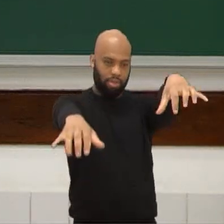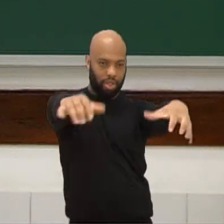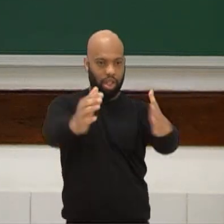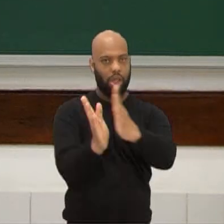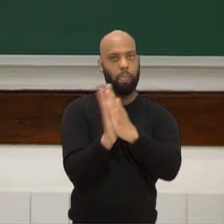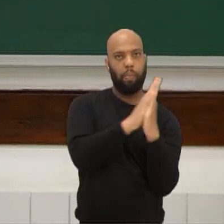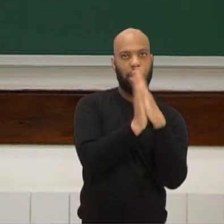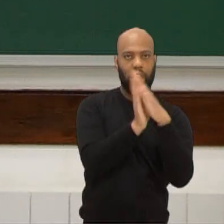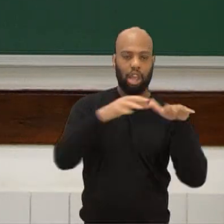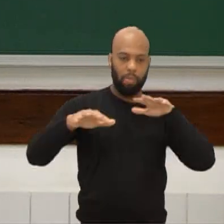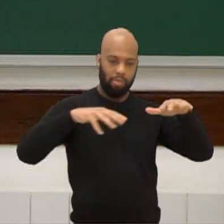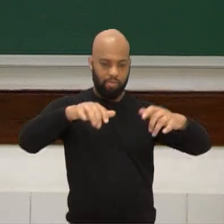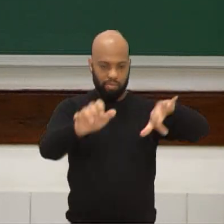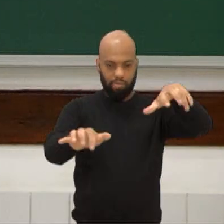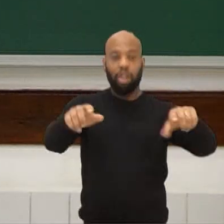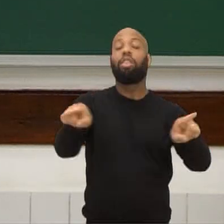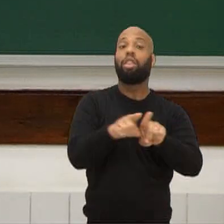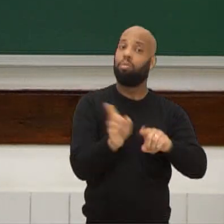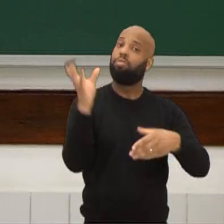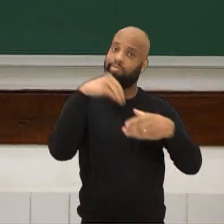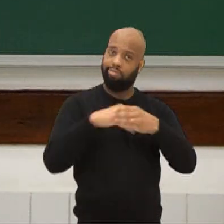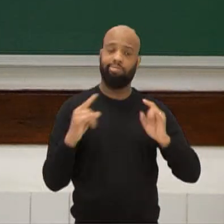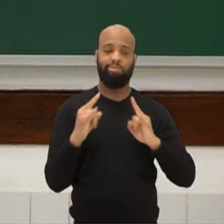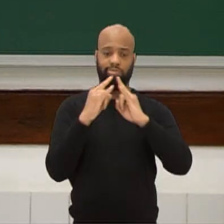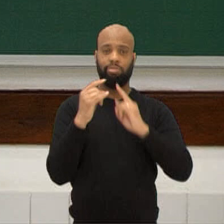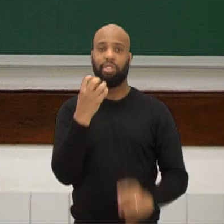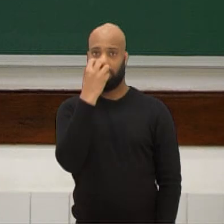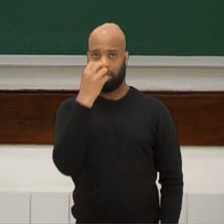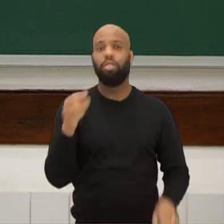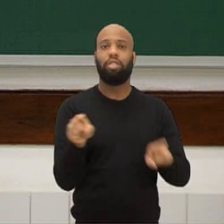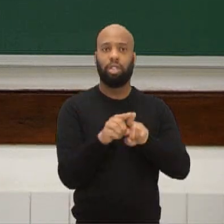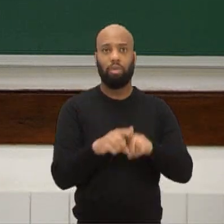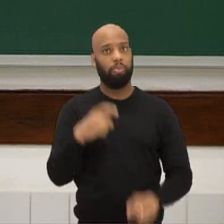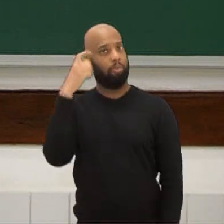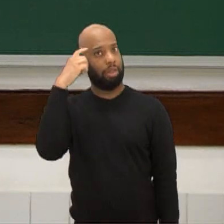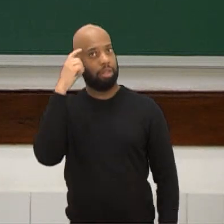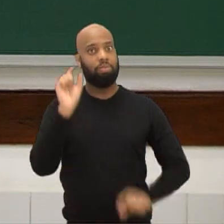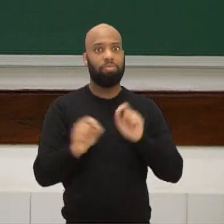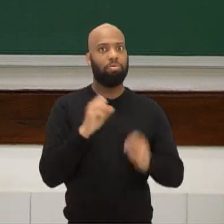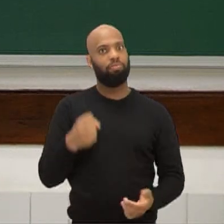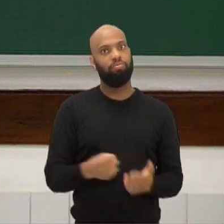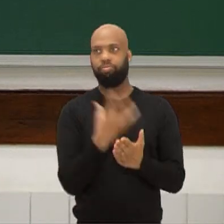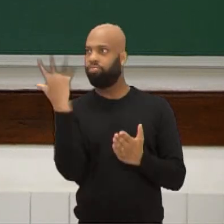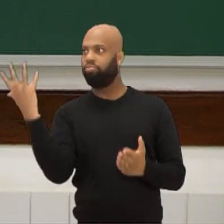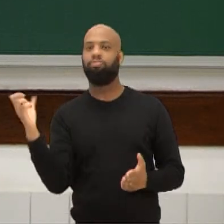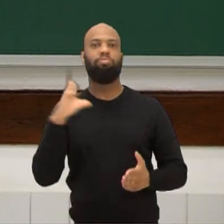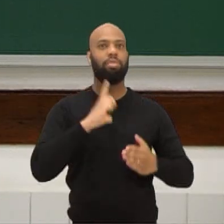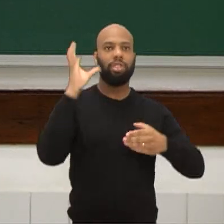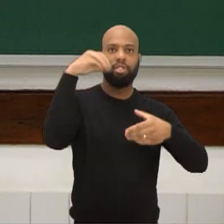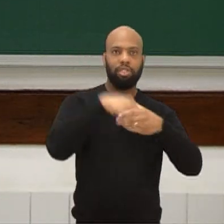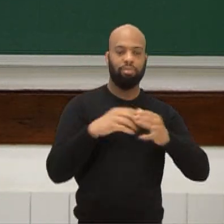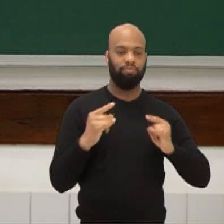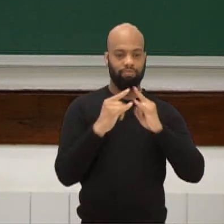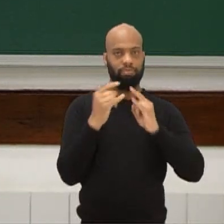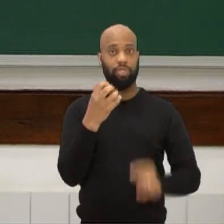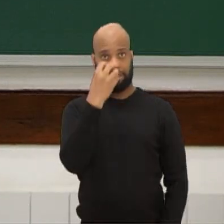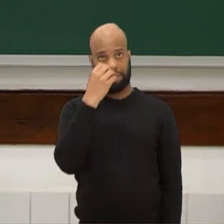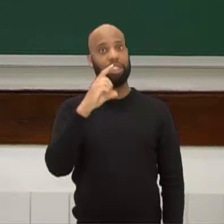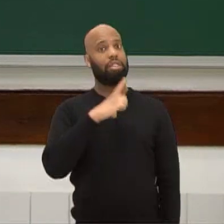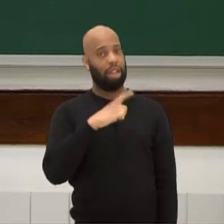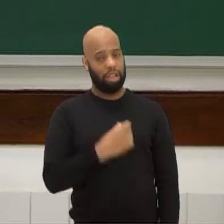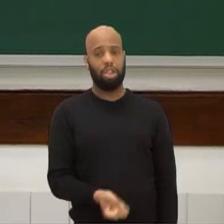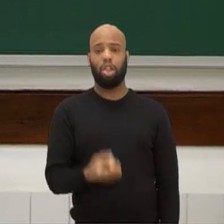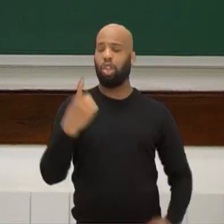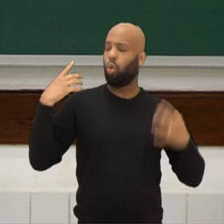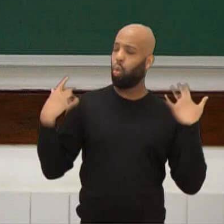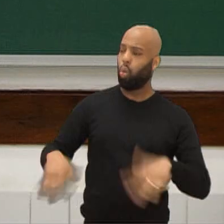tipos. E também ele é uma atividade circense. Então, né, pensa assim, quantas atividades nós temos, né, no mundo do